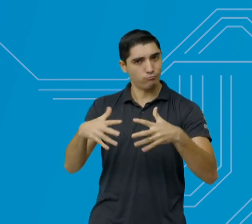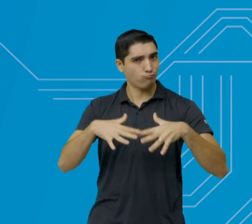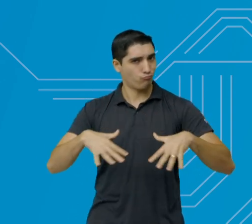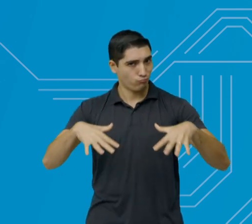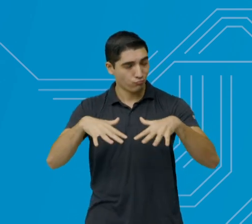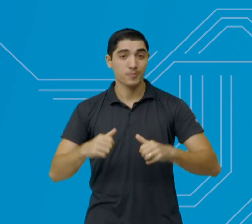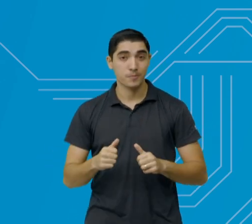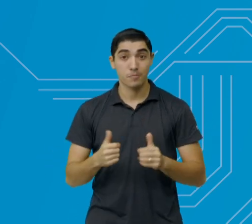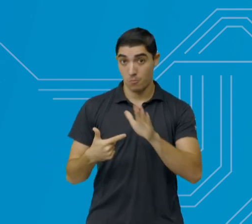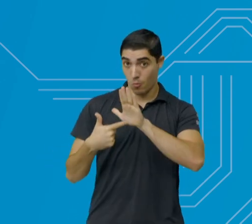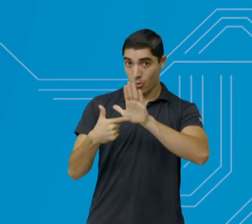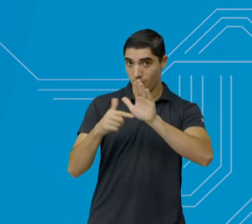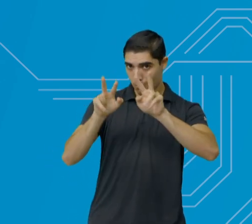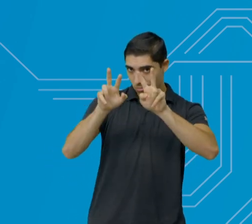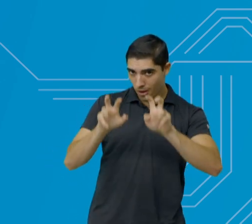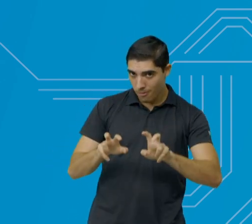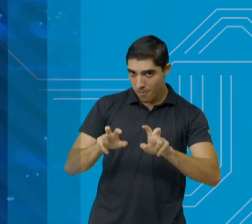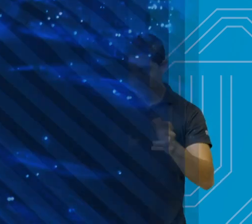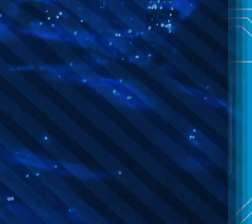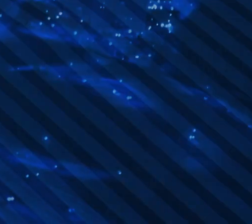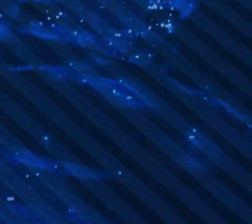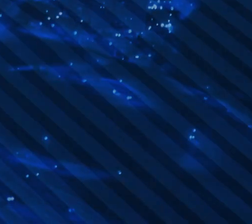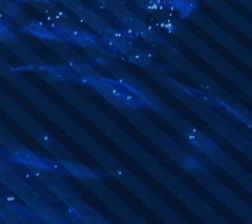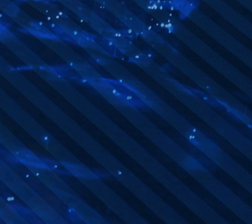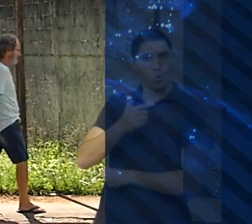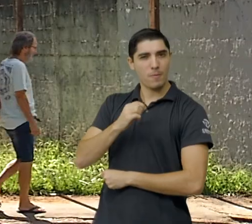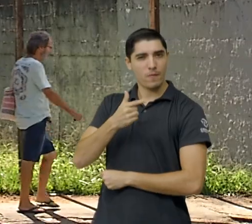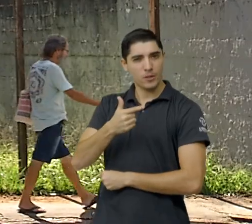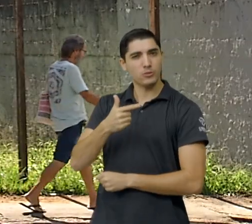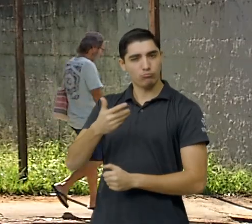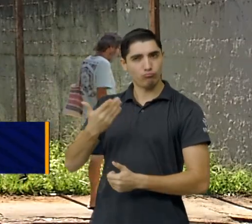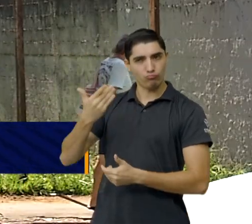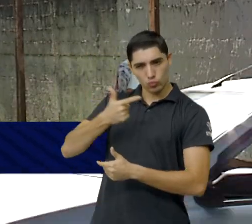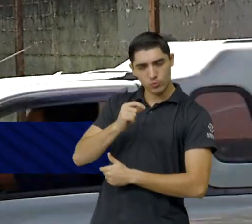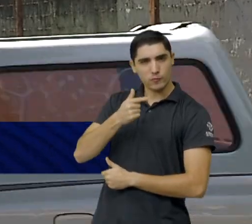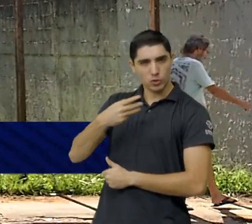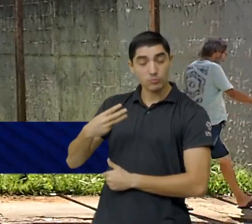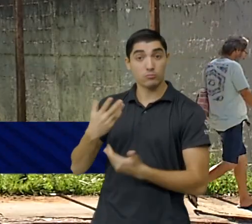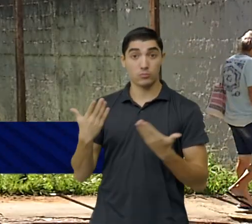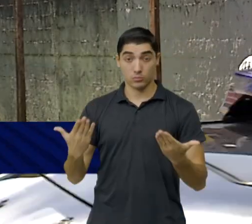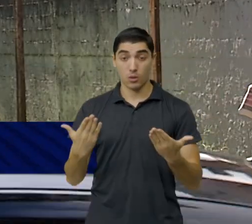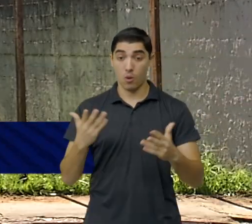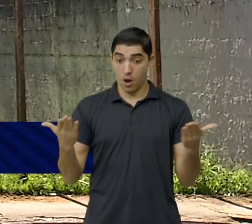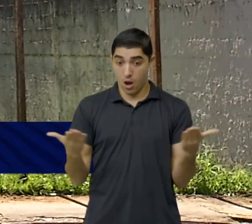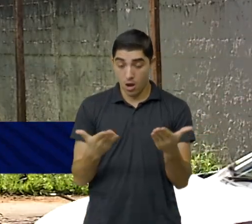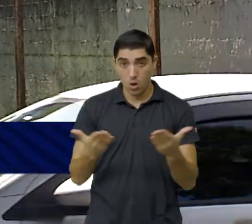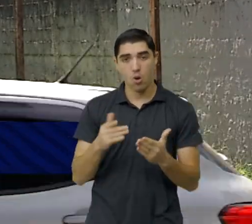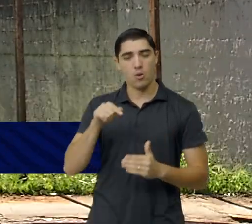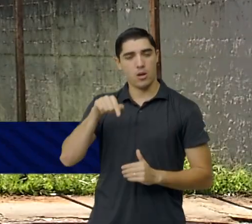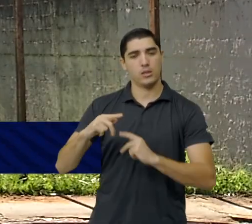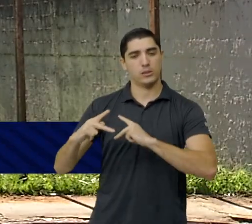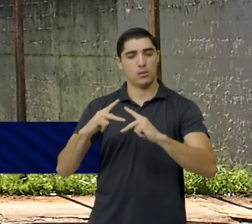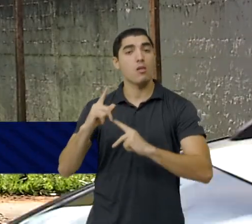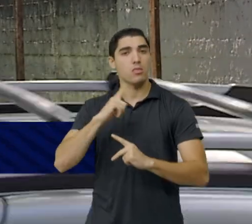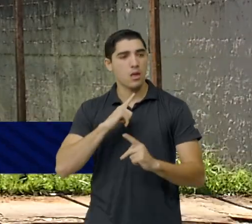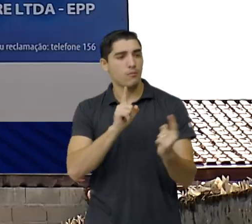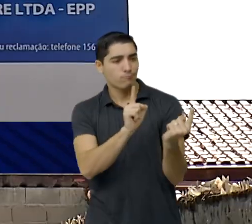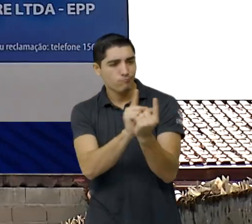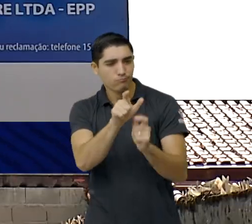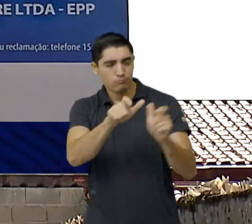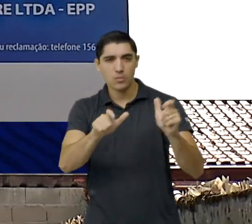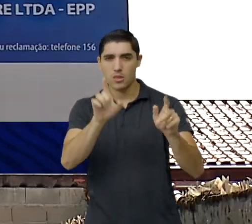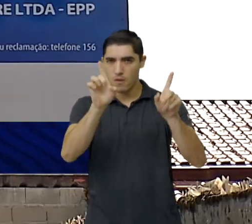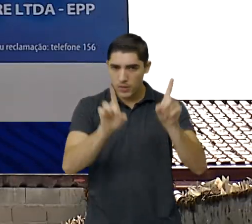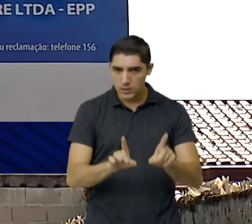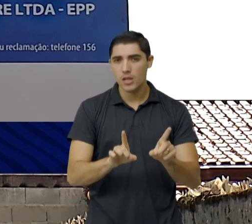José. Vamos aos destaques desta edição? Novo centro especializado em reabilitação vai atender pacientes com